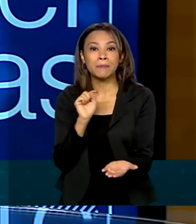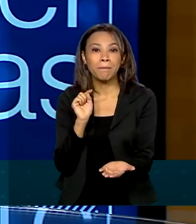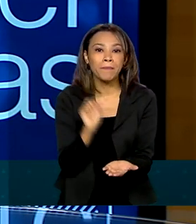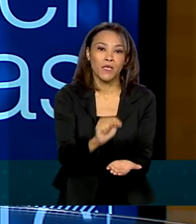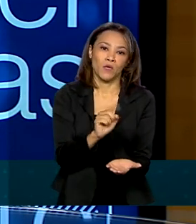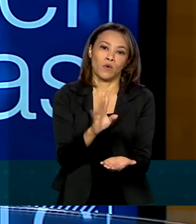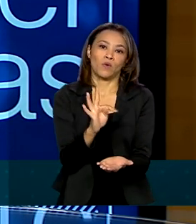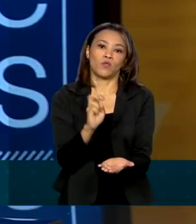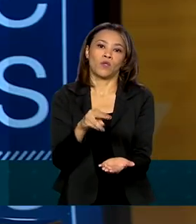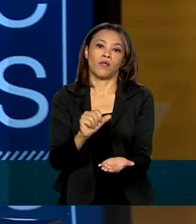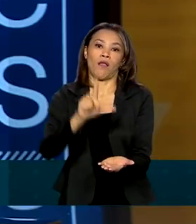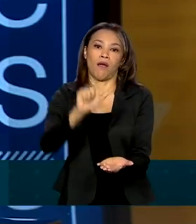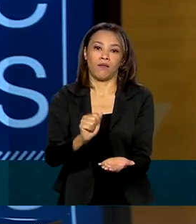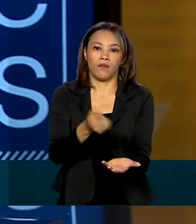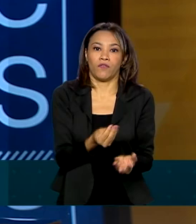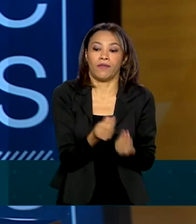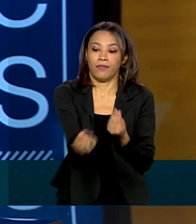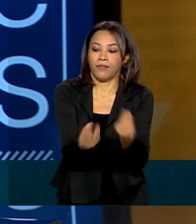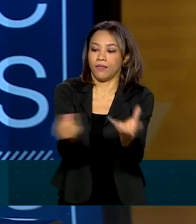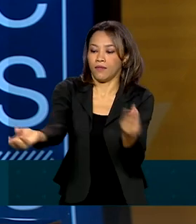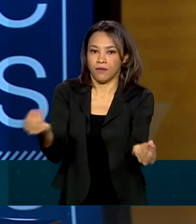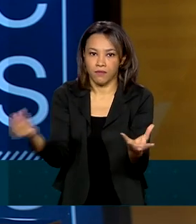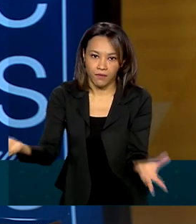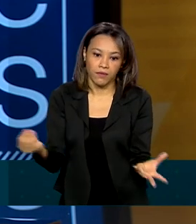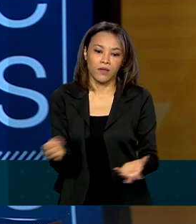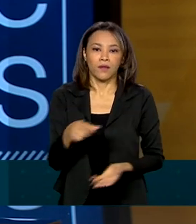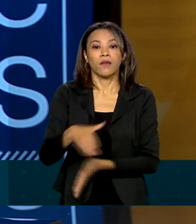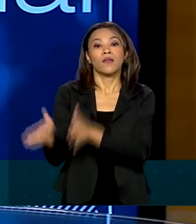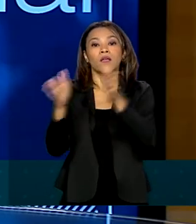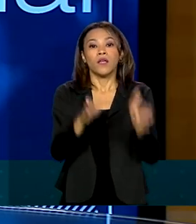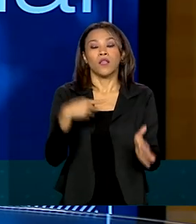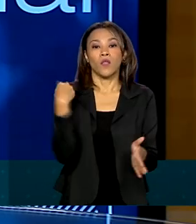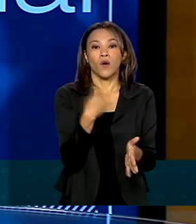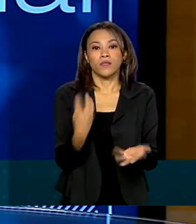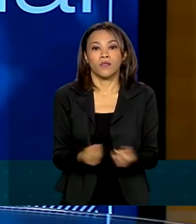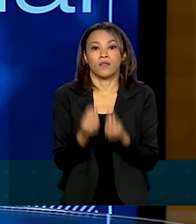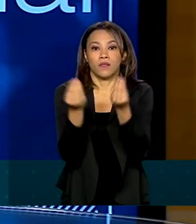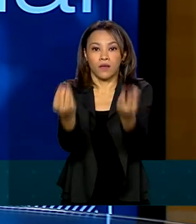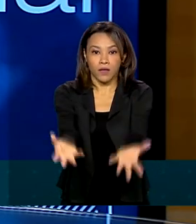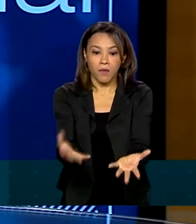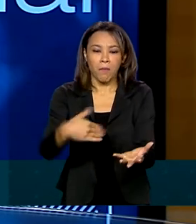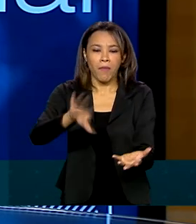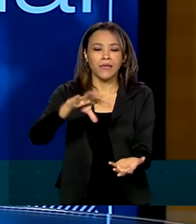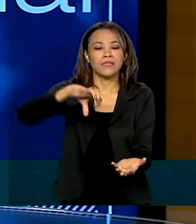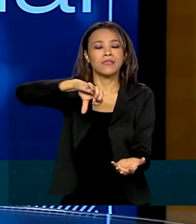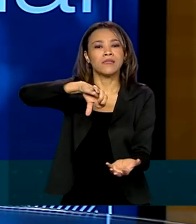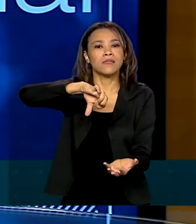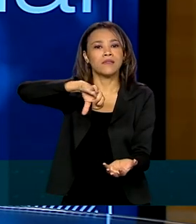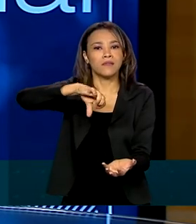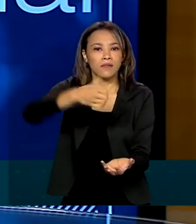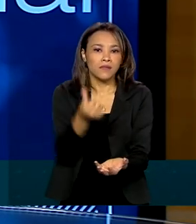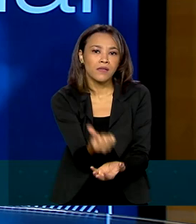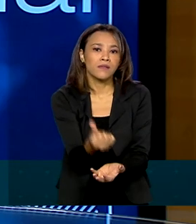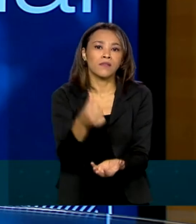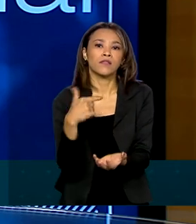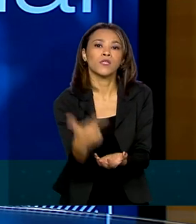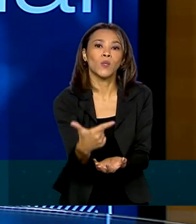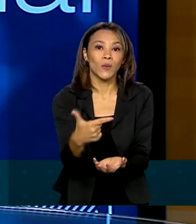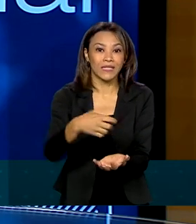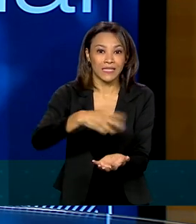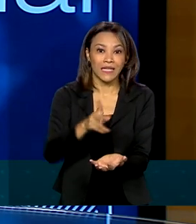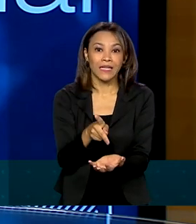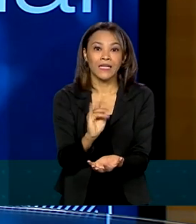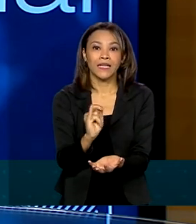entregue nas aldeias. Só pra você ter uma ideia, nós entregamos mais de 62 mil kits de higiene e limpeza aos indígenas.